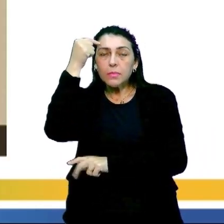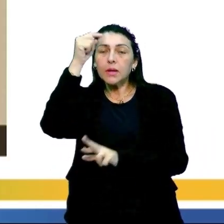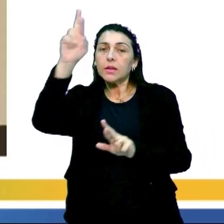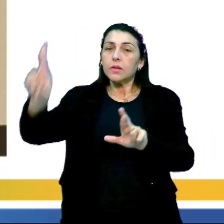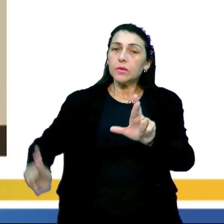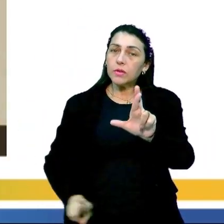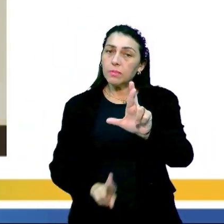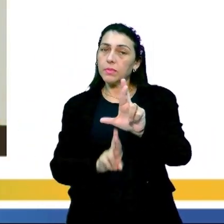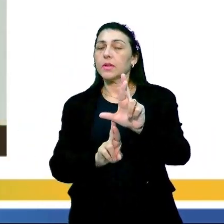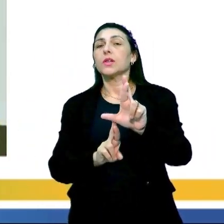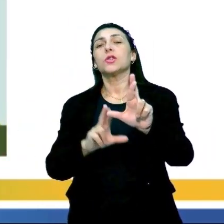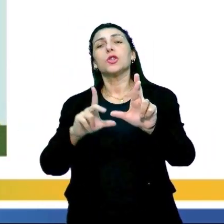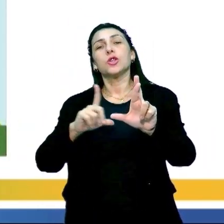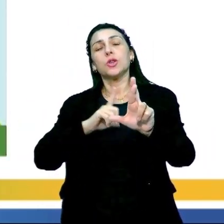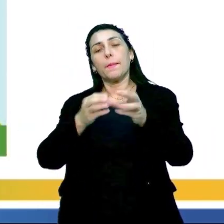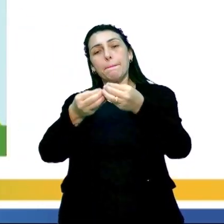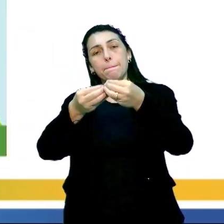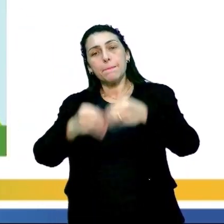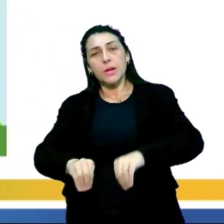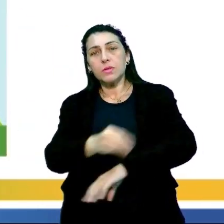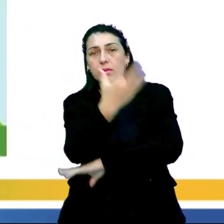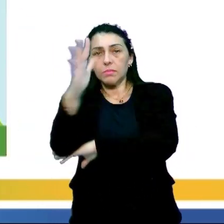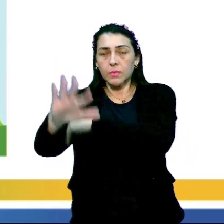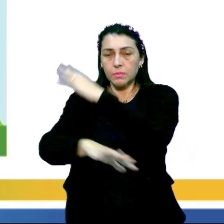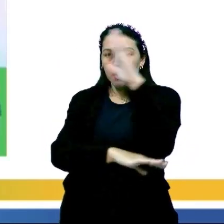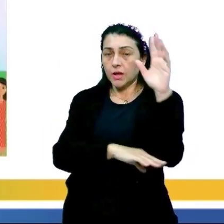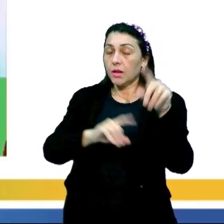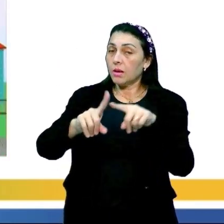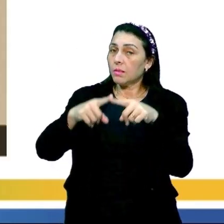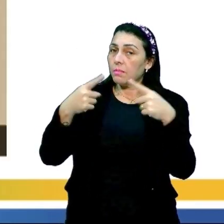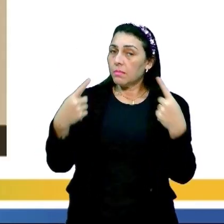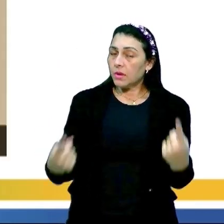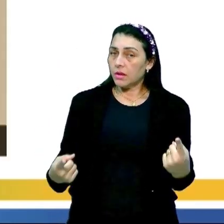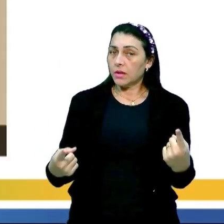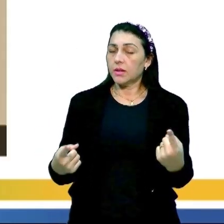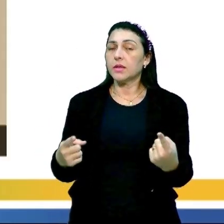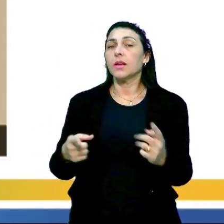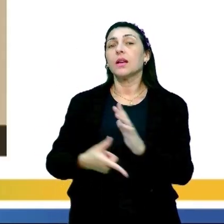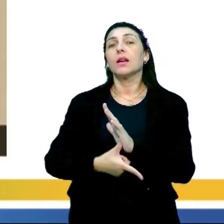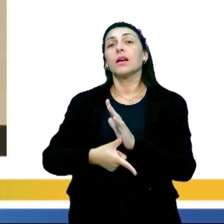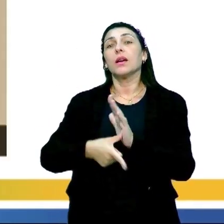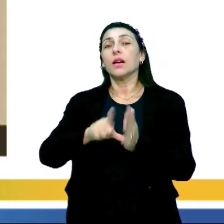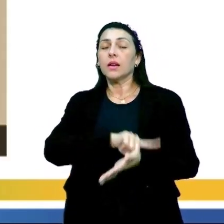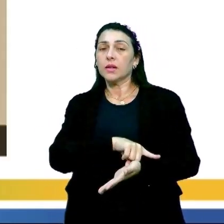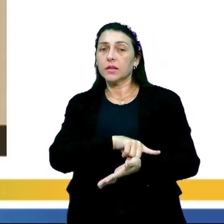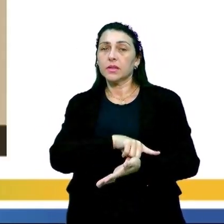sustentável, havia prejuízo para o ambiente. Mas, posteriormente,